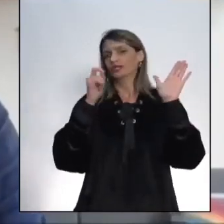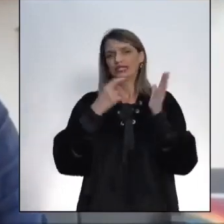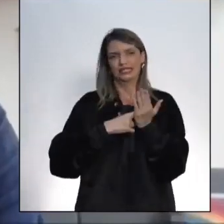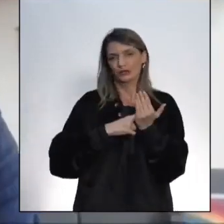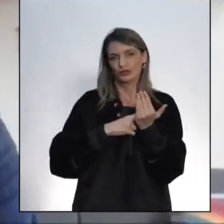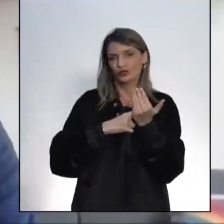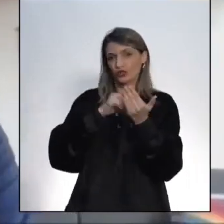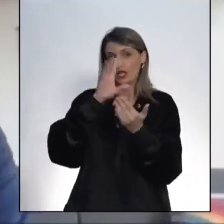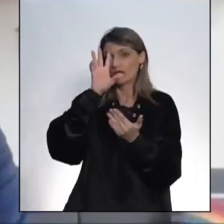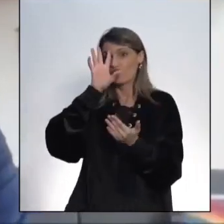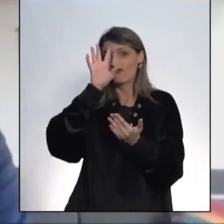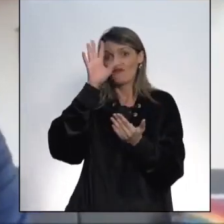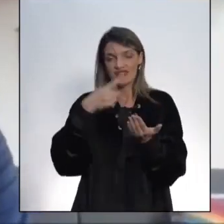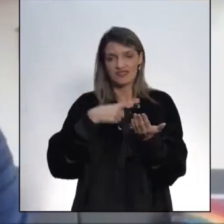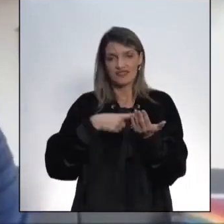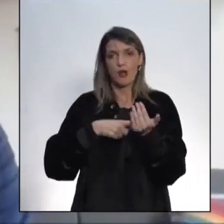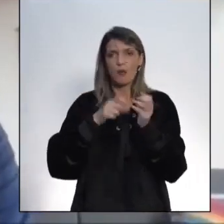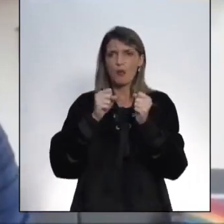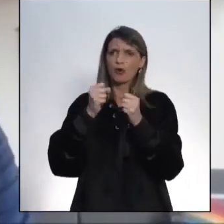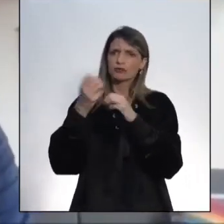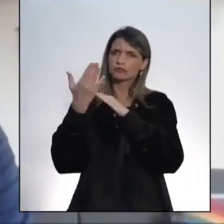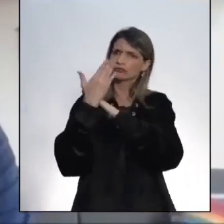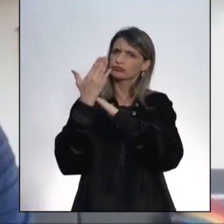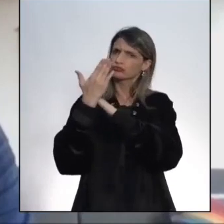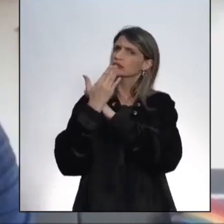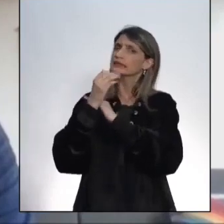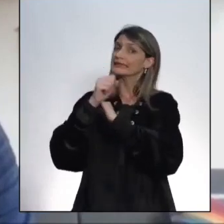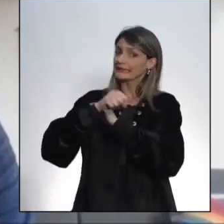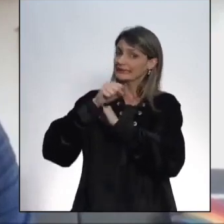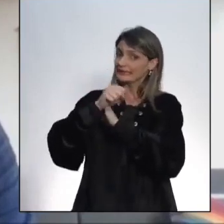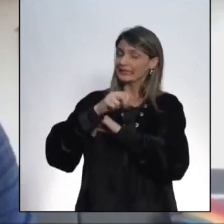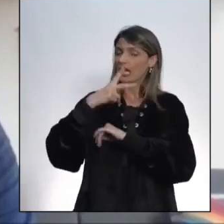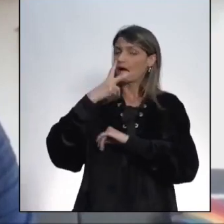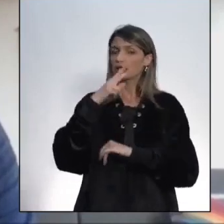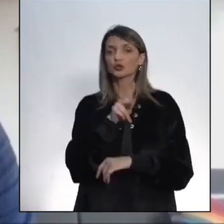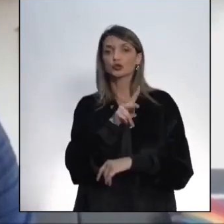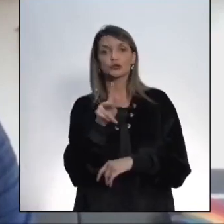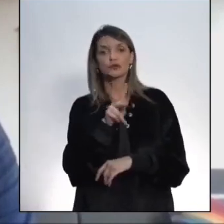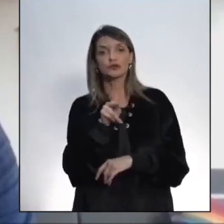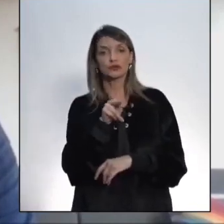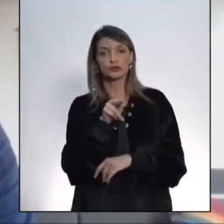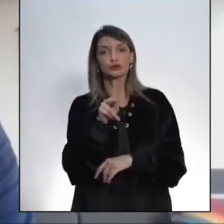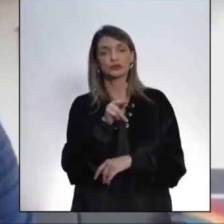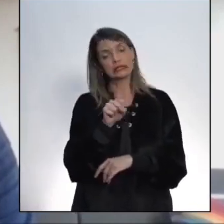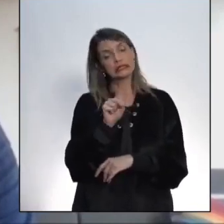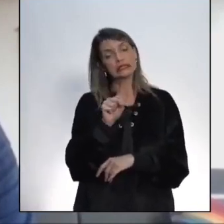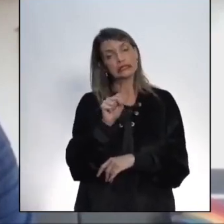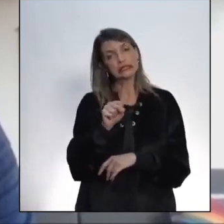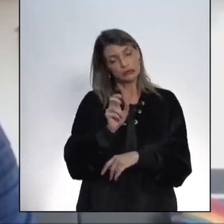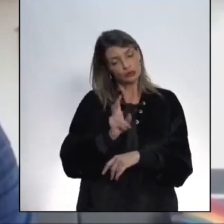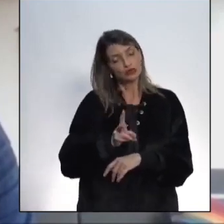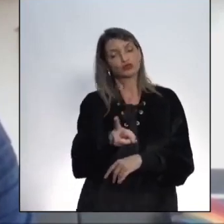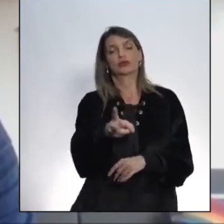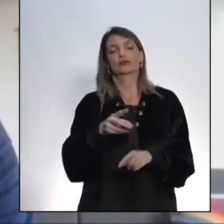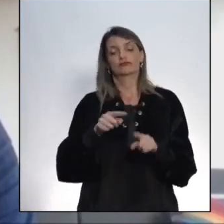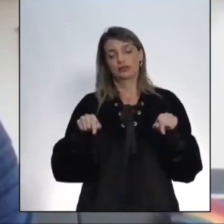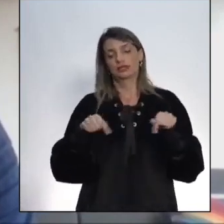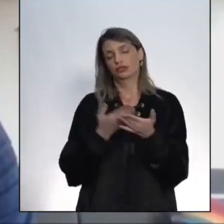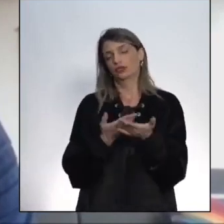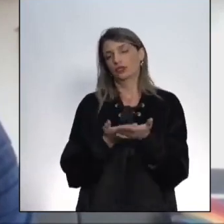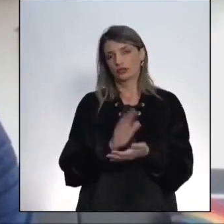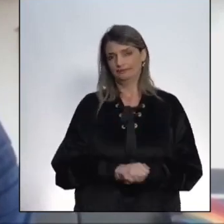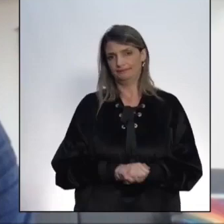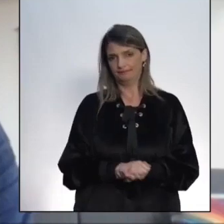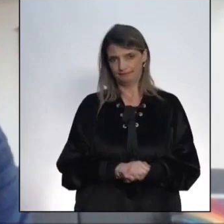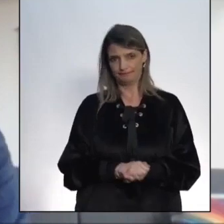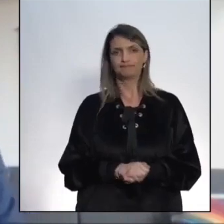soluções digitais podem trazer para a gente, e acho que os professores vão com certeza levar isso para a sala de aula.